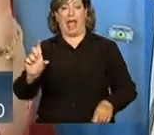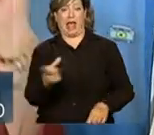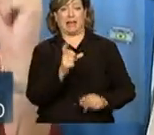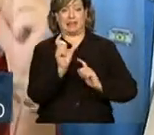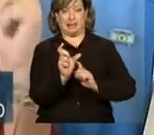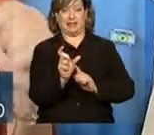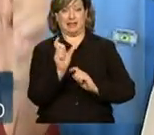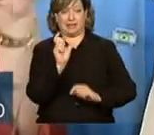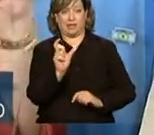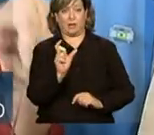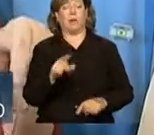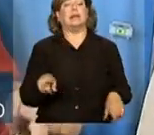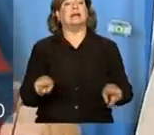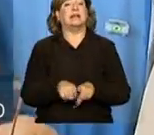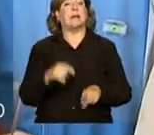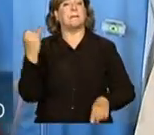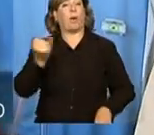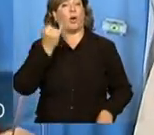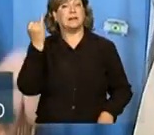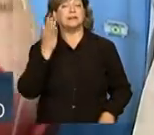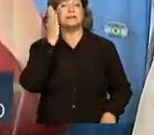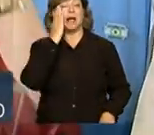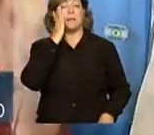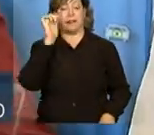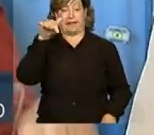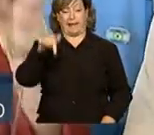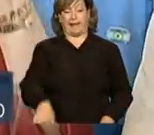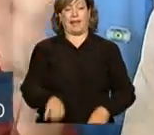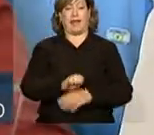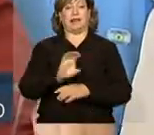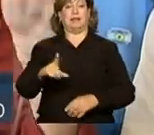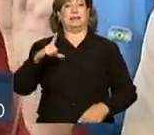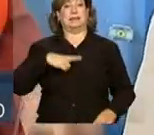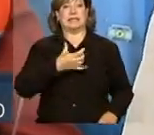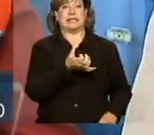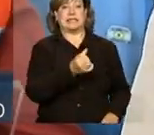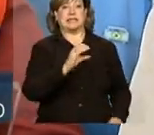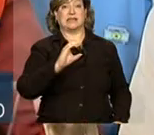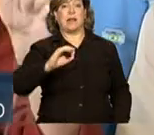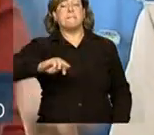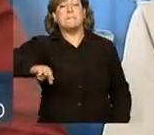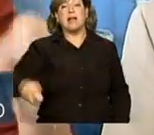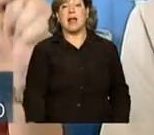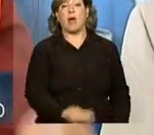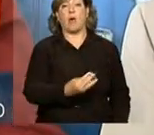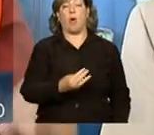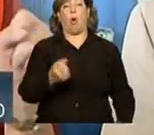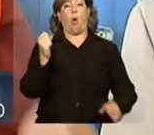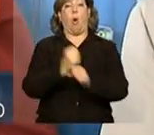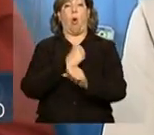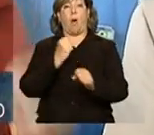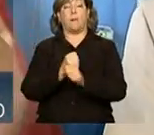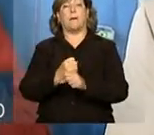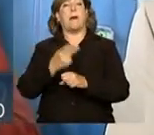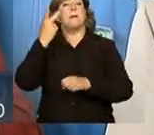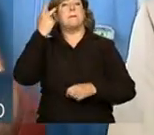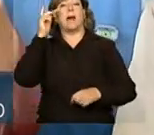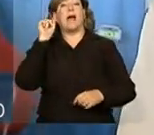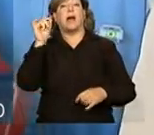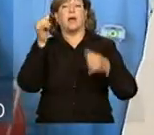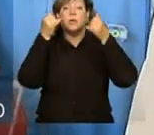é importante saber que aqui no estado nós temos 600 milhões de obras para prevenção de desastre